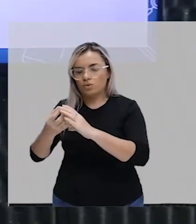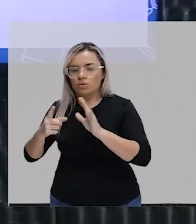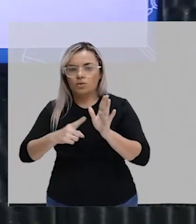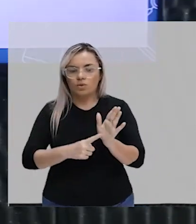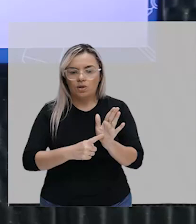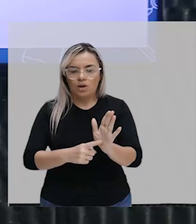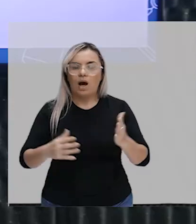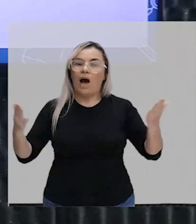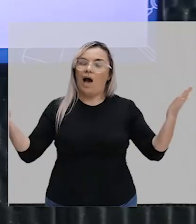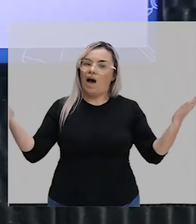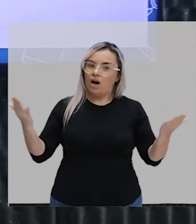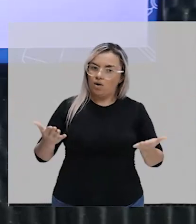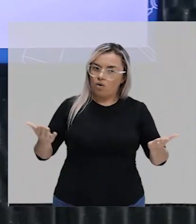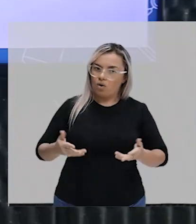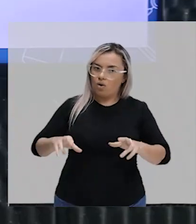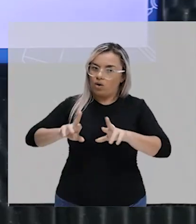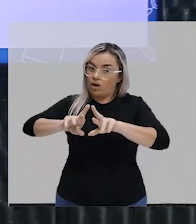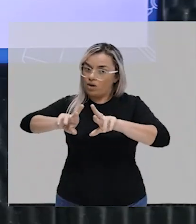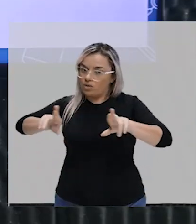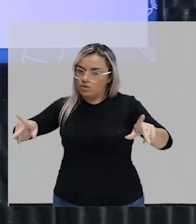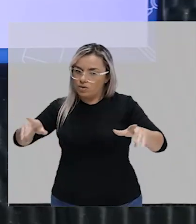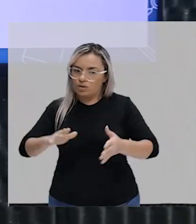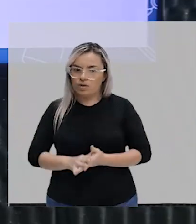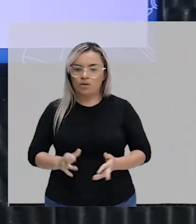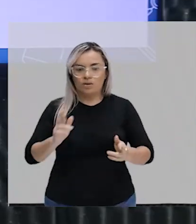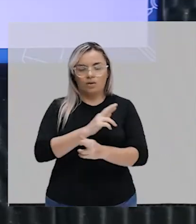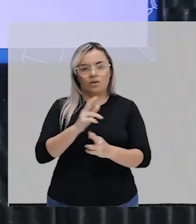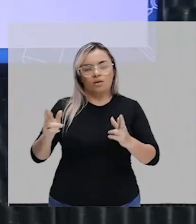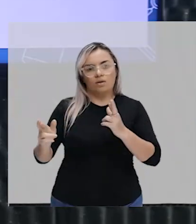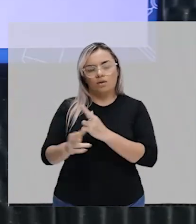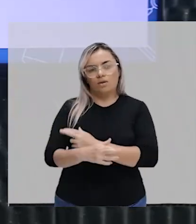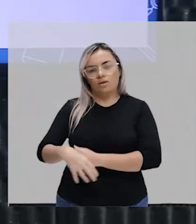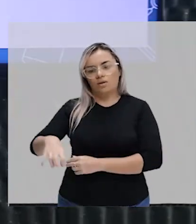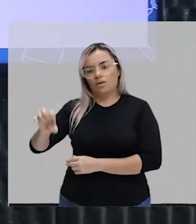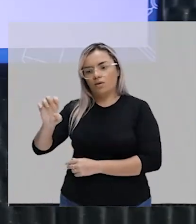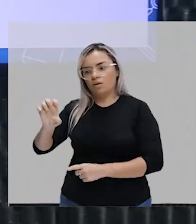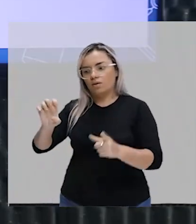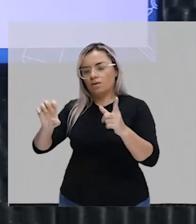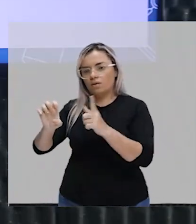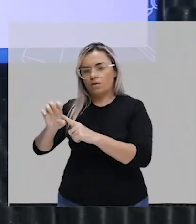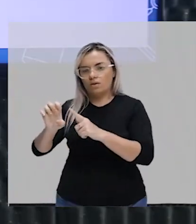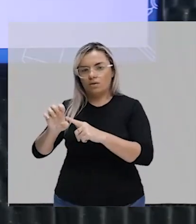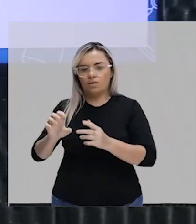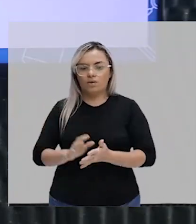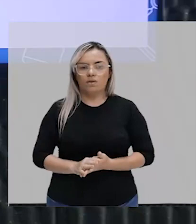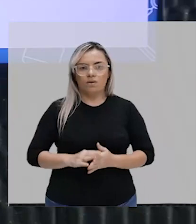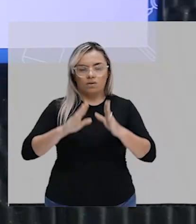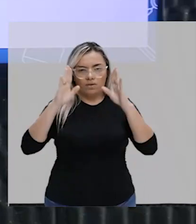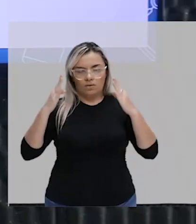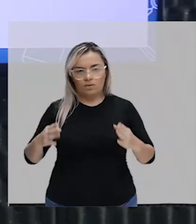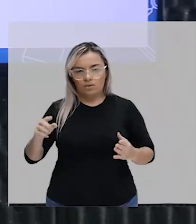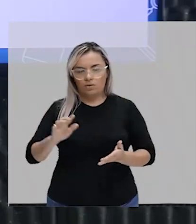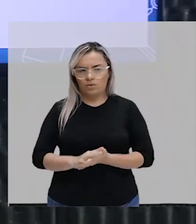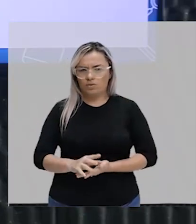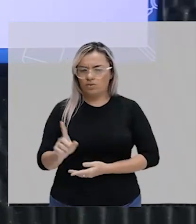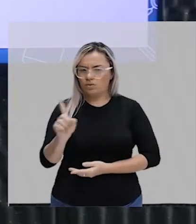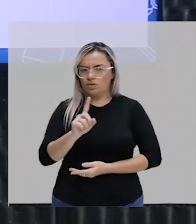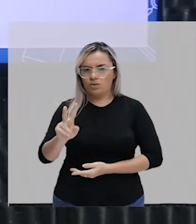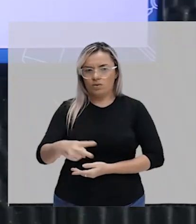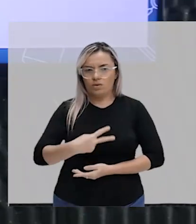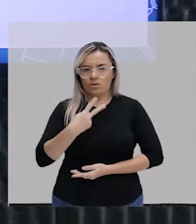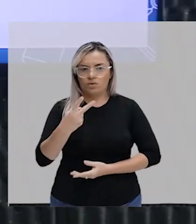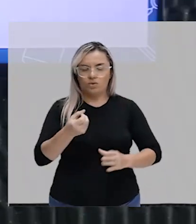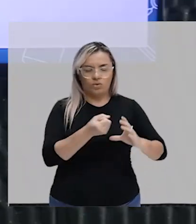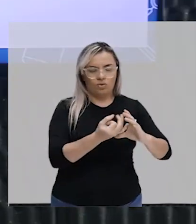aqui agora da relação de pertinência, a minha análise não é mais com dois conjuntos